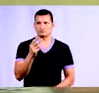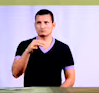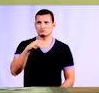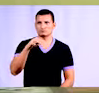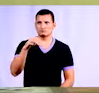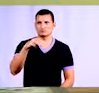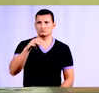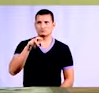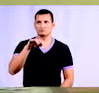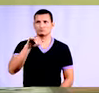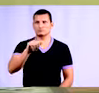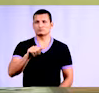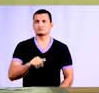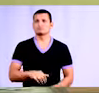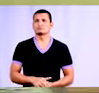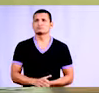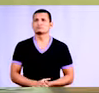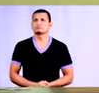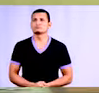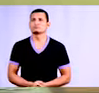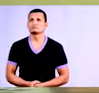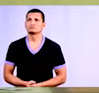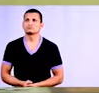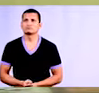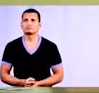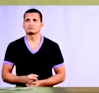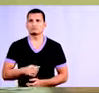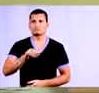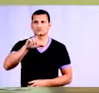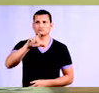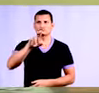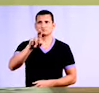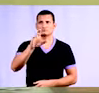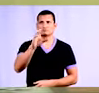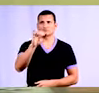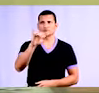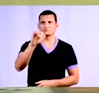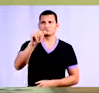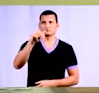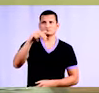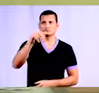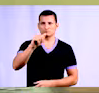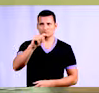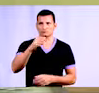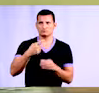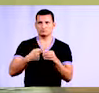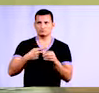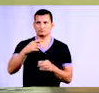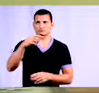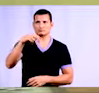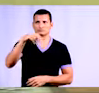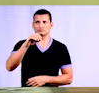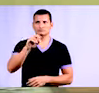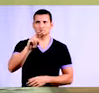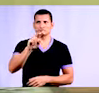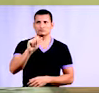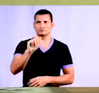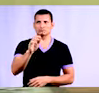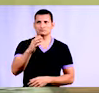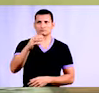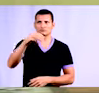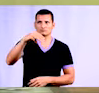colocou aqui foi a Luciana de Nova Mamoré. É a técnica que usa a